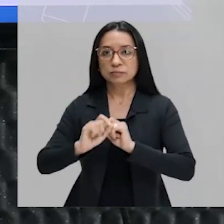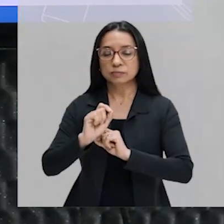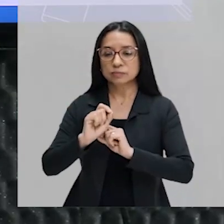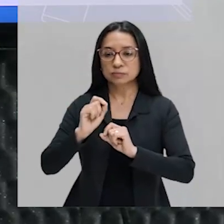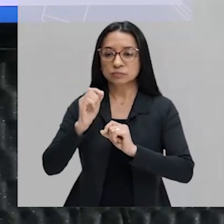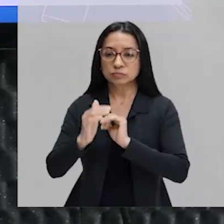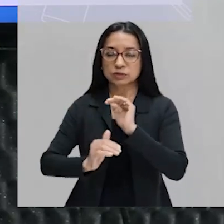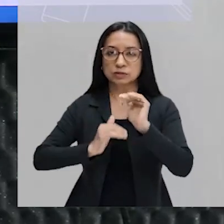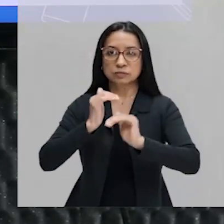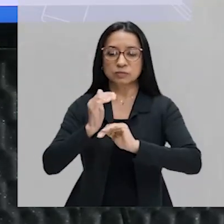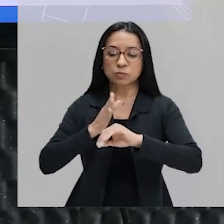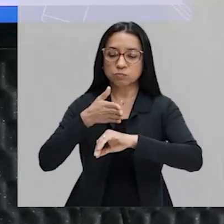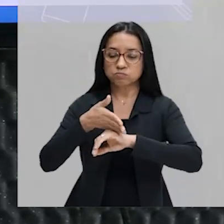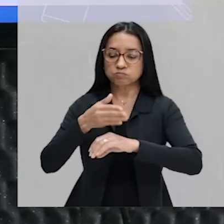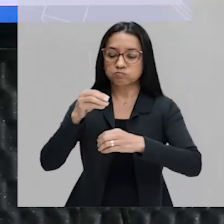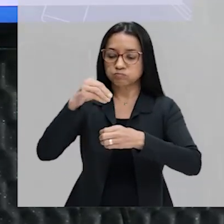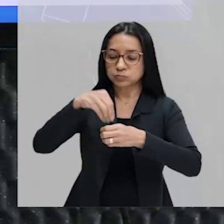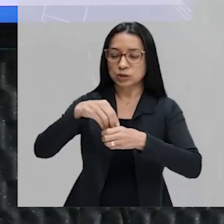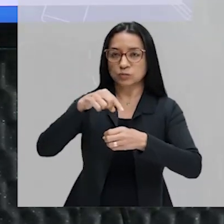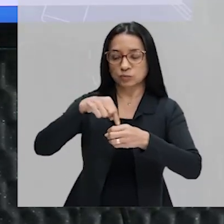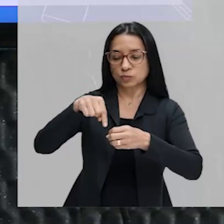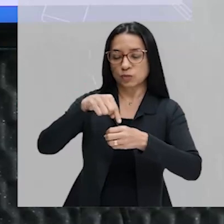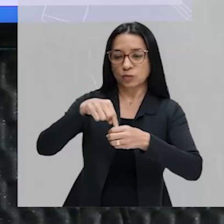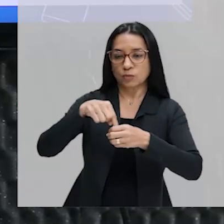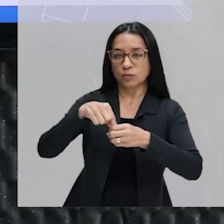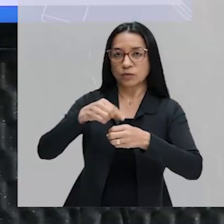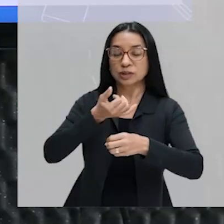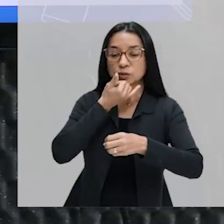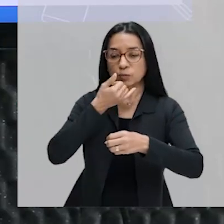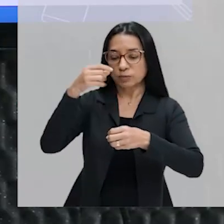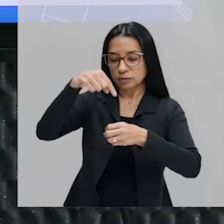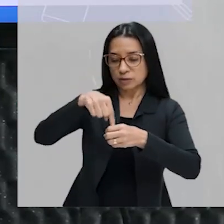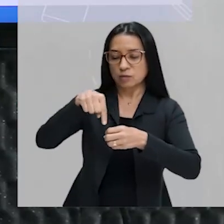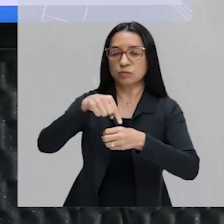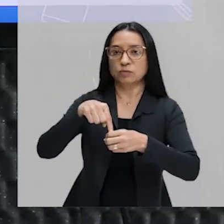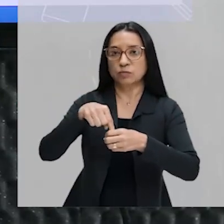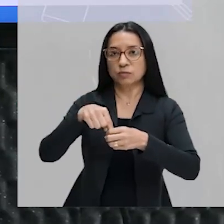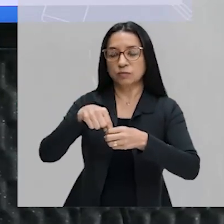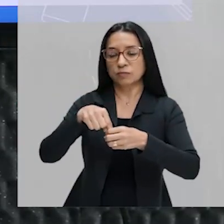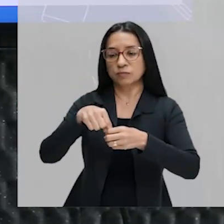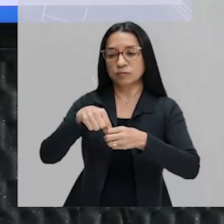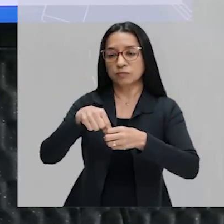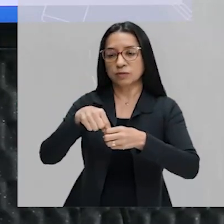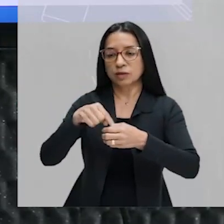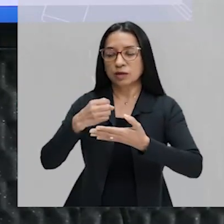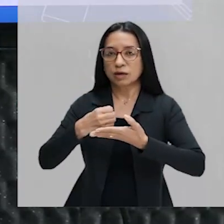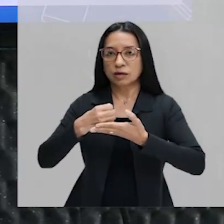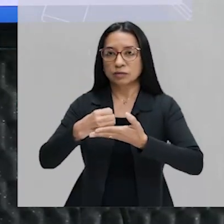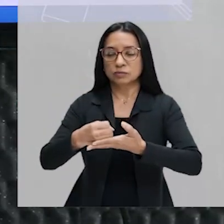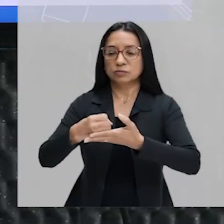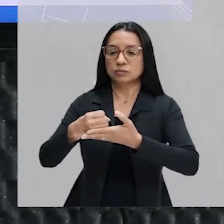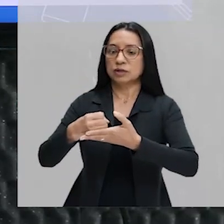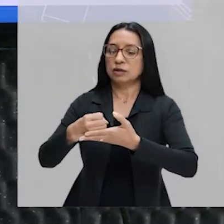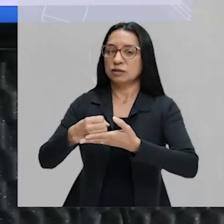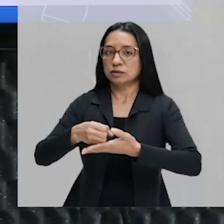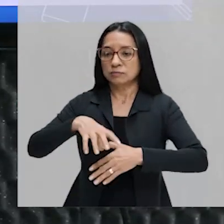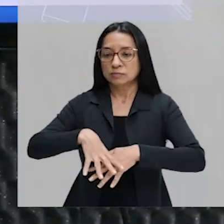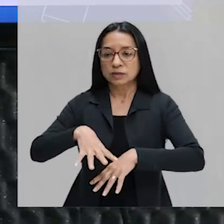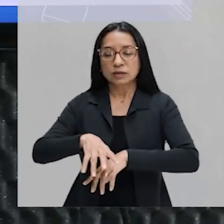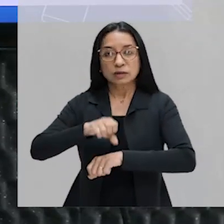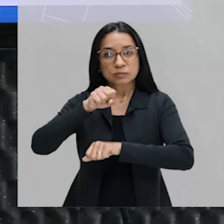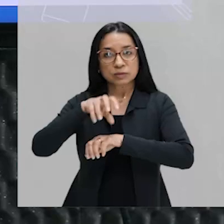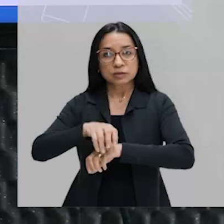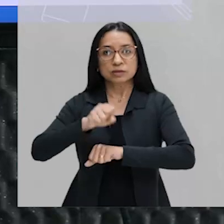se desenvolver dentro do ovo, eles vão fornecer proteção, vão ajudar na respiração, na obtenção